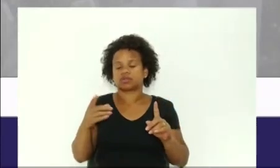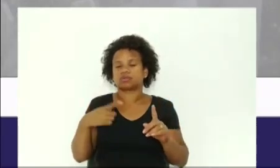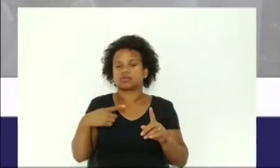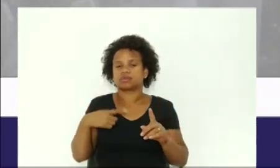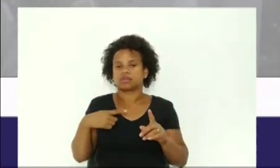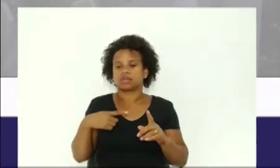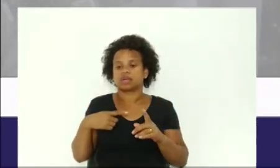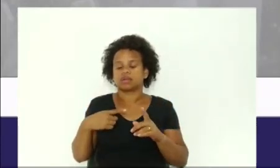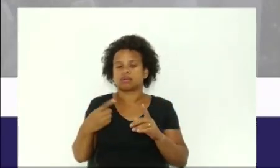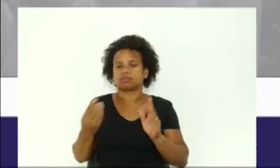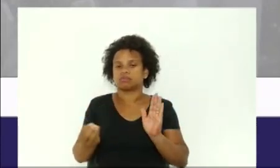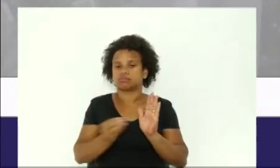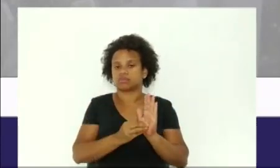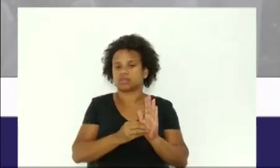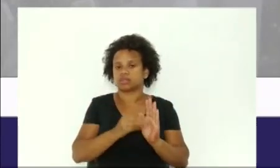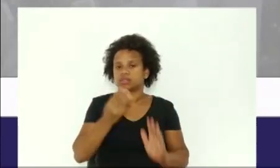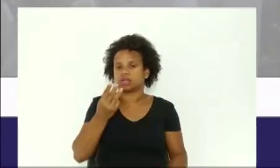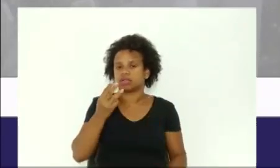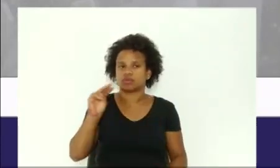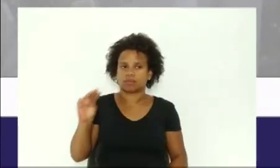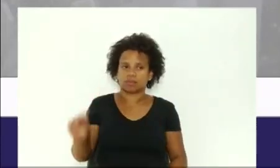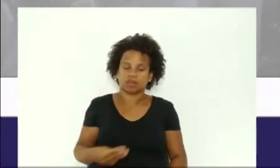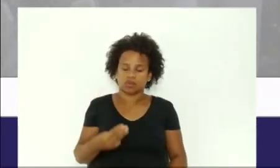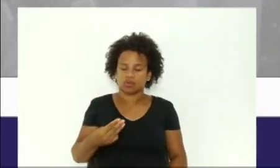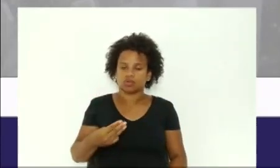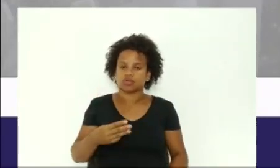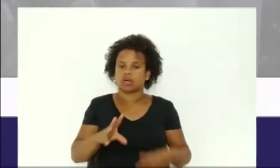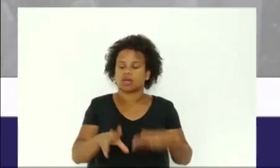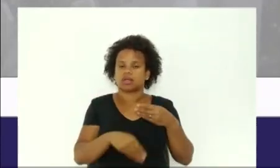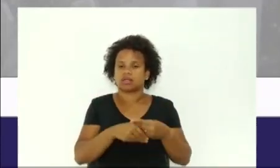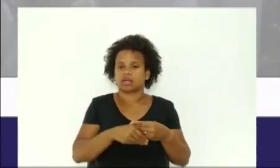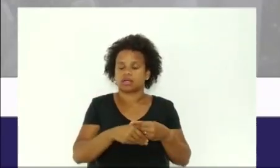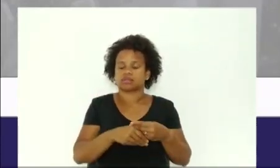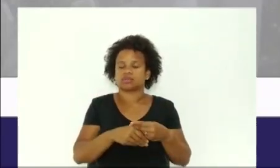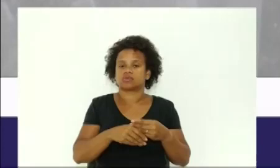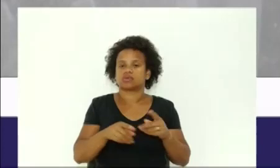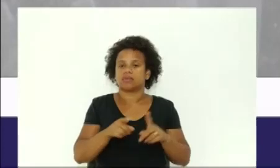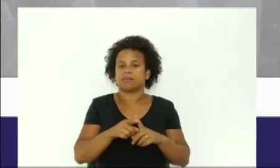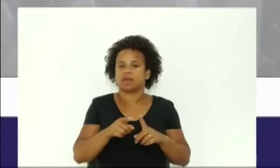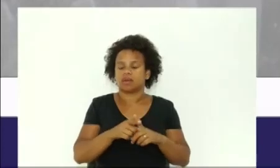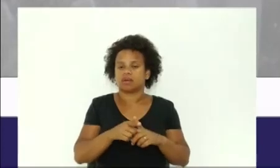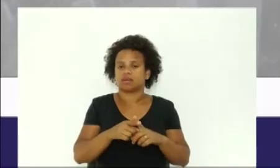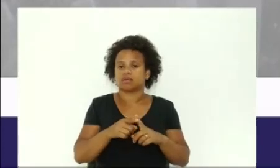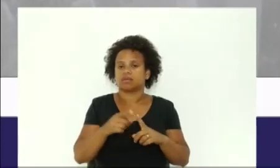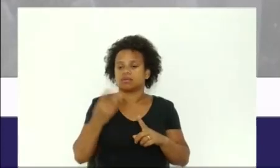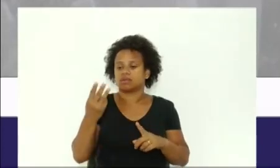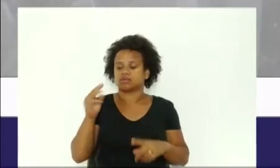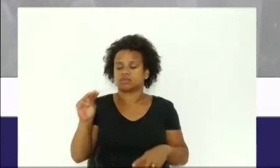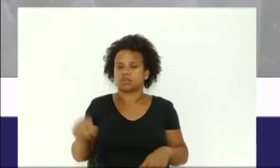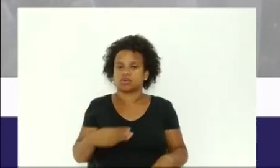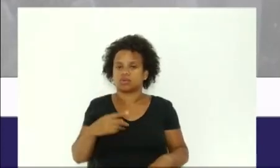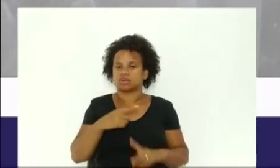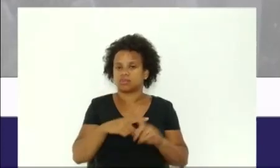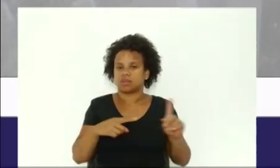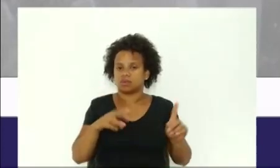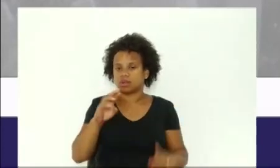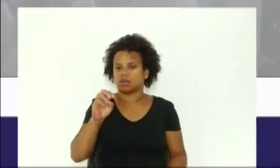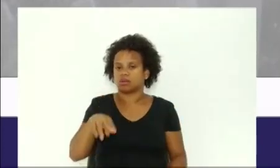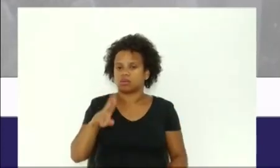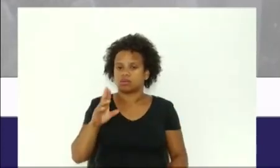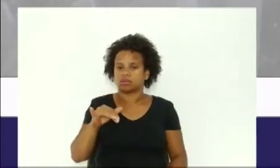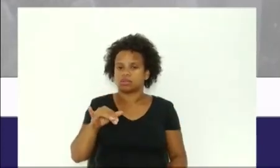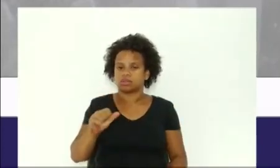13 milhões e no anexo a renúncia de 3,5 milhões. No ISS, projetou